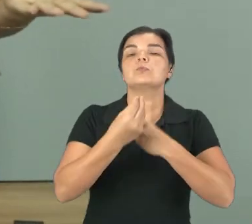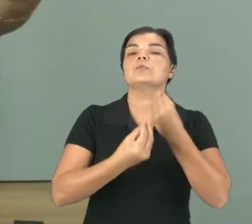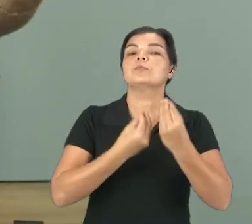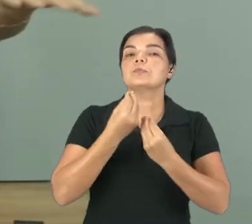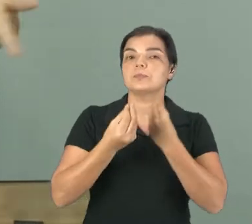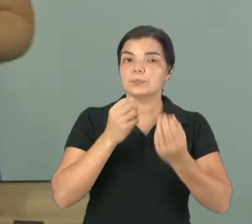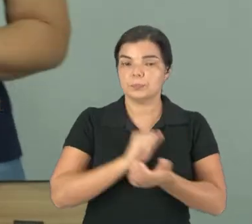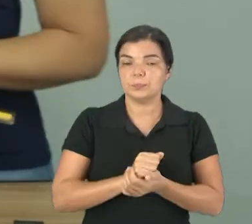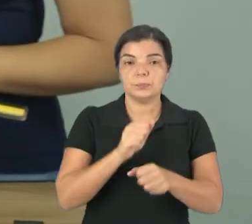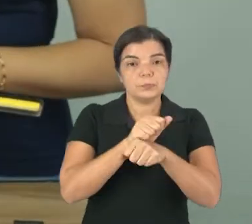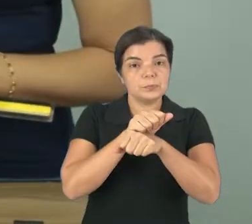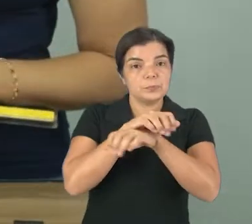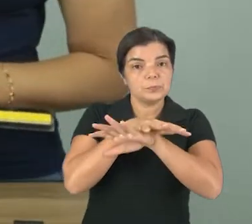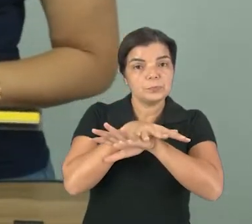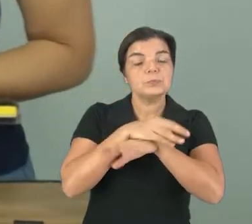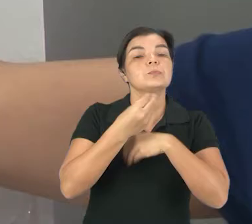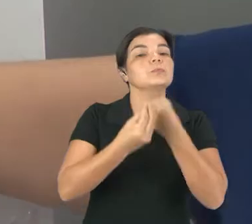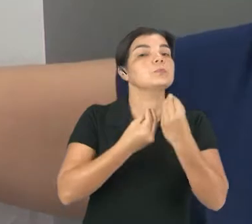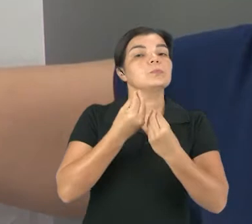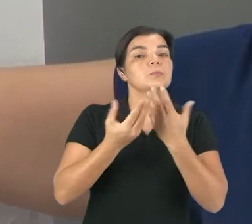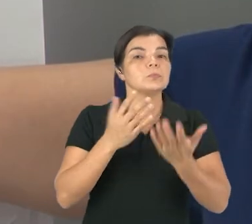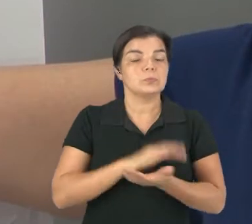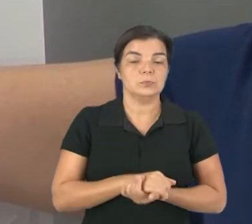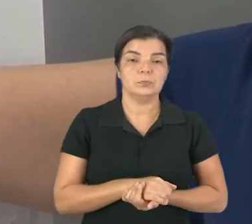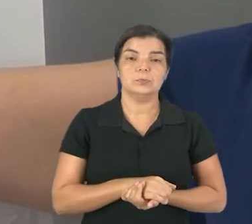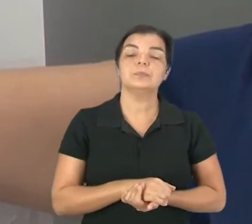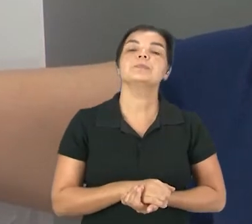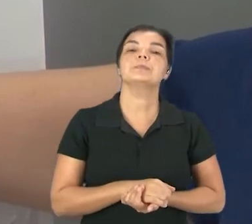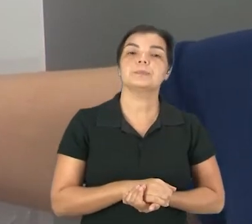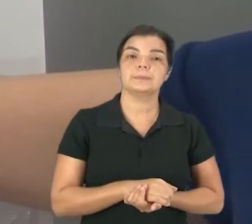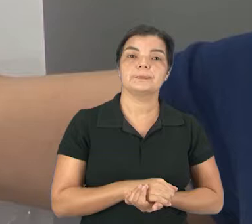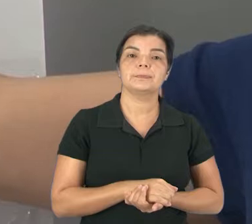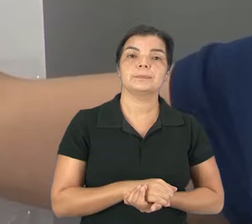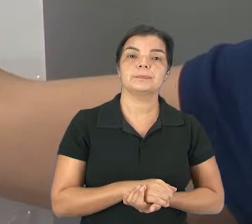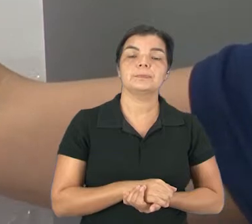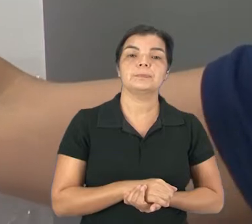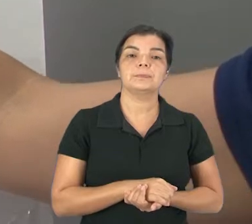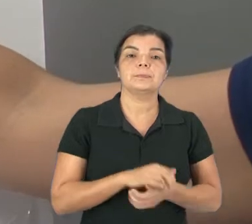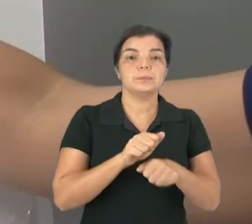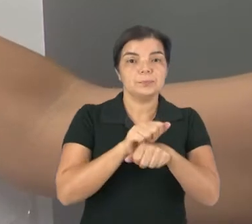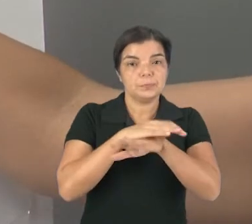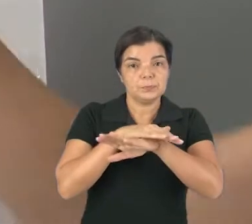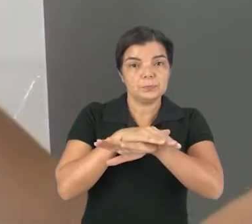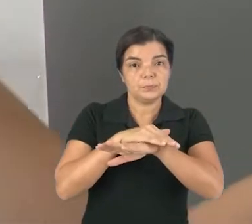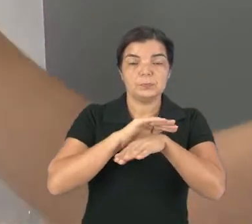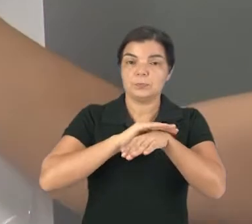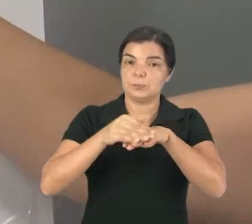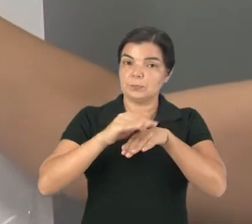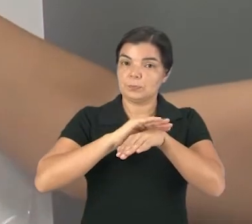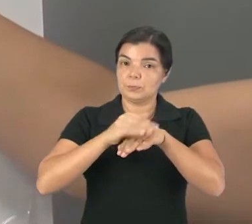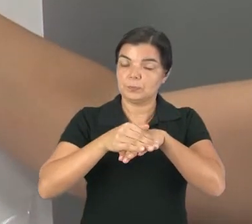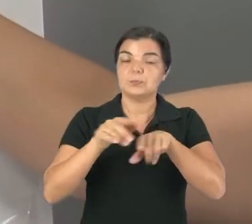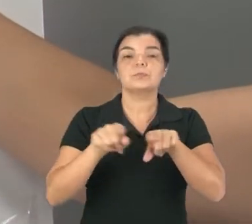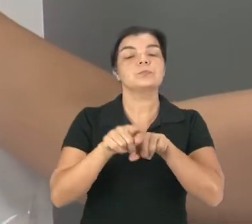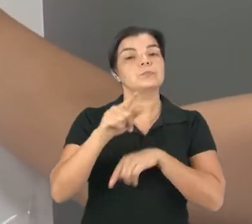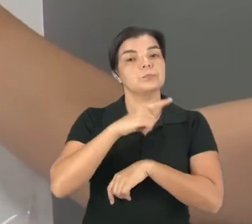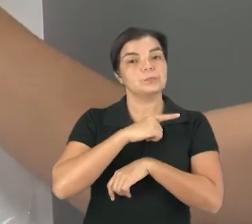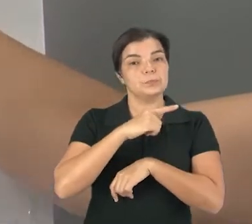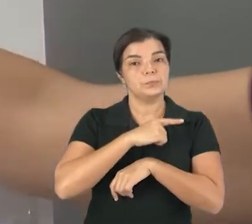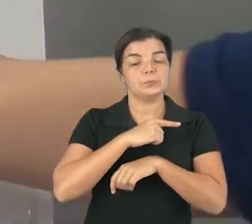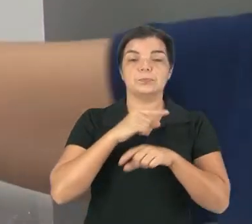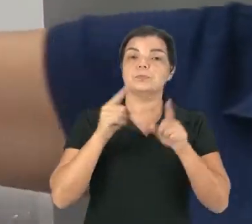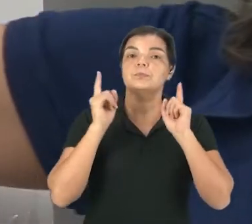corpo dela? É um corpo, vamos lá? Ele é um corpo meio esférico, possui